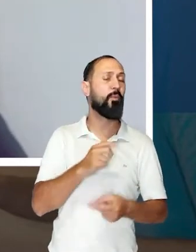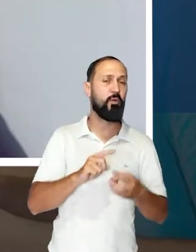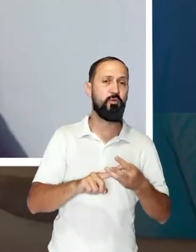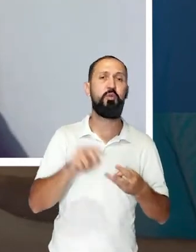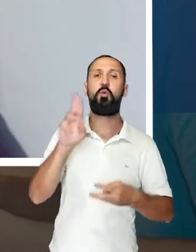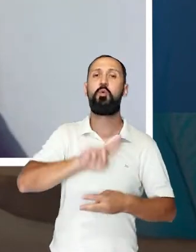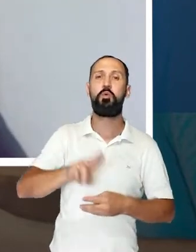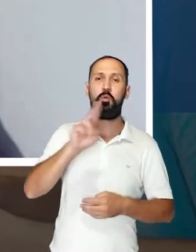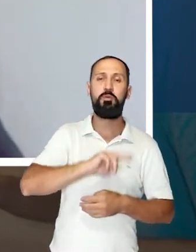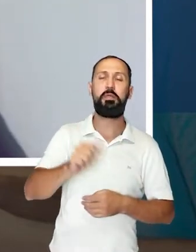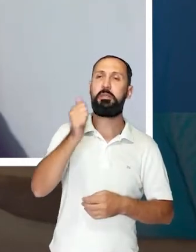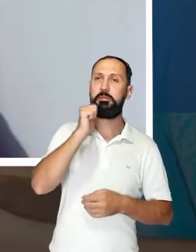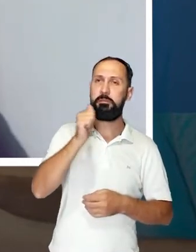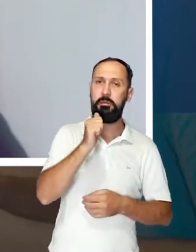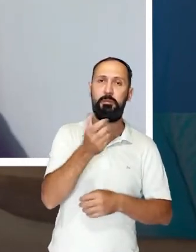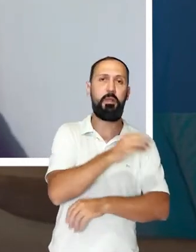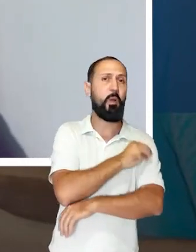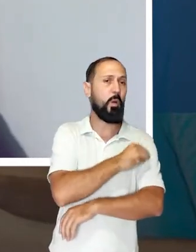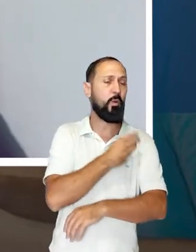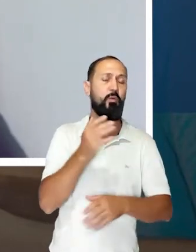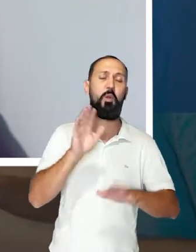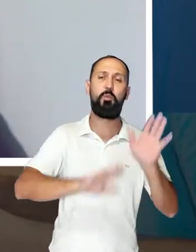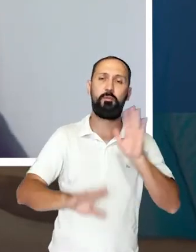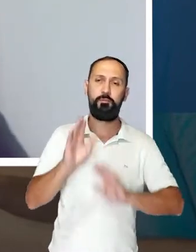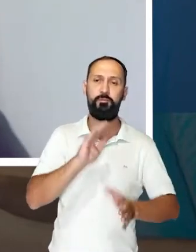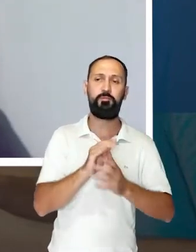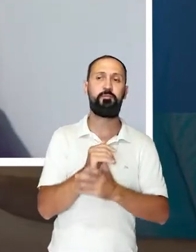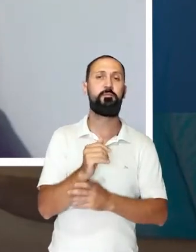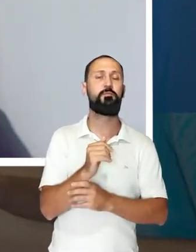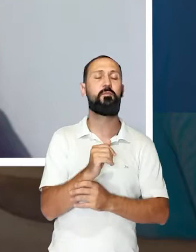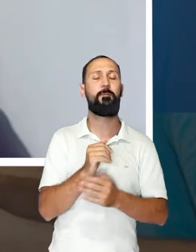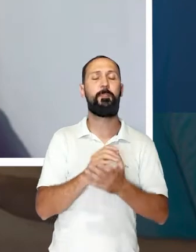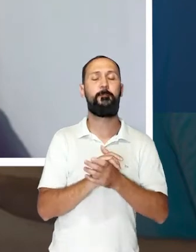fumar, né, fazer uso de bebida alcoólica de maneira moderada,